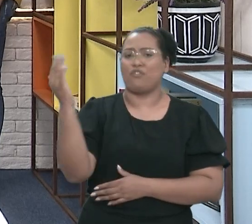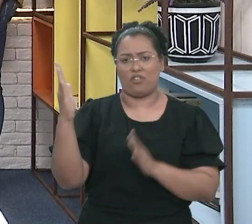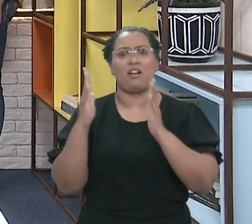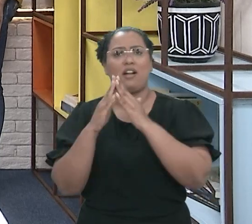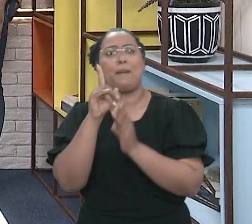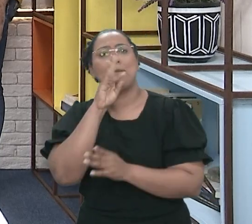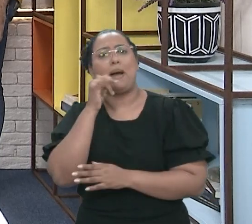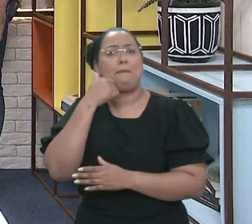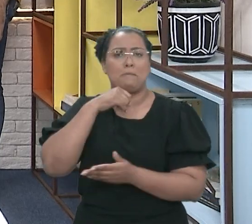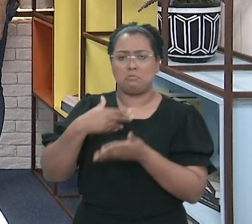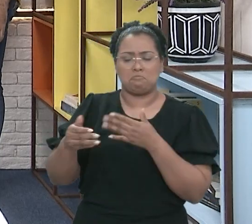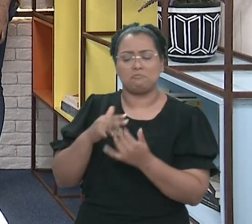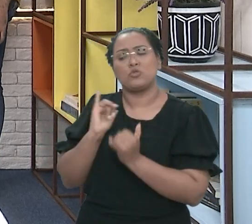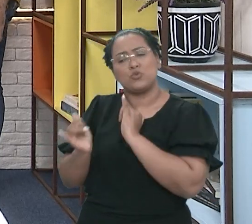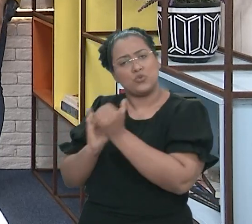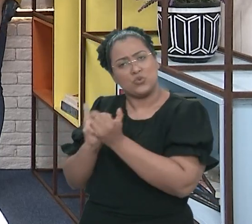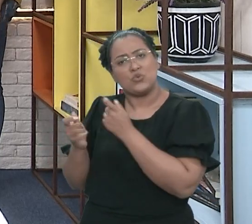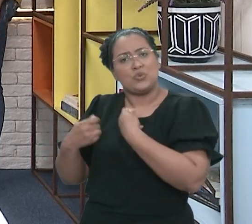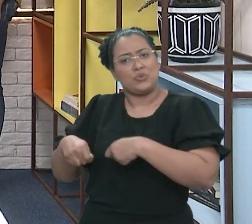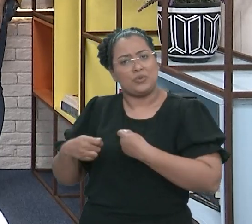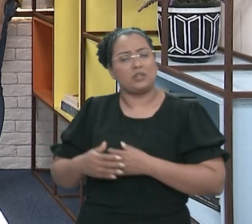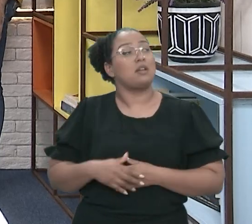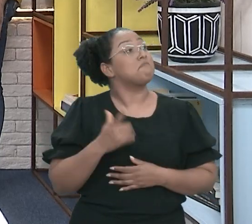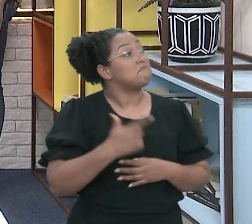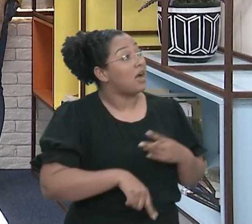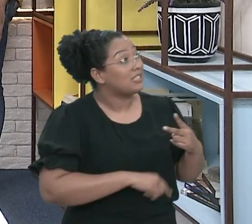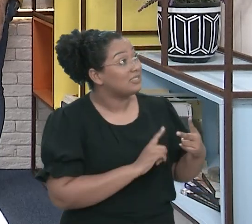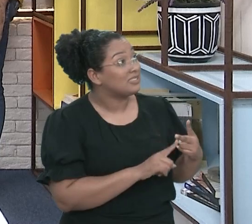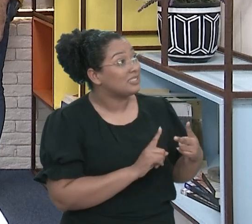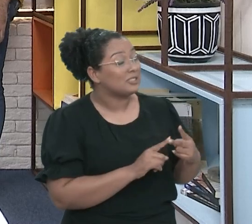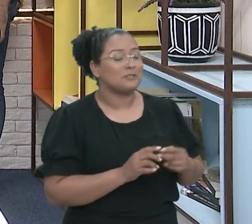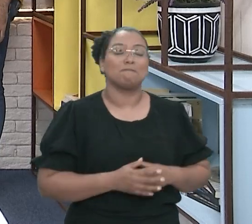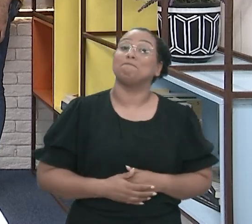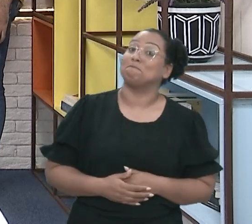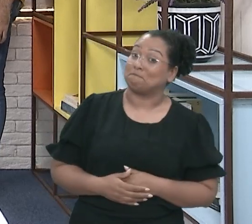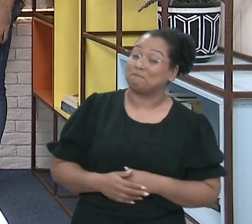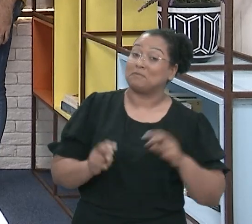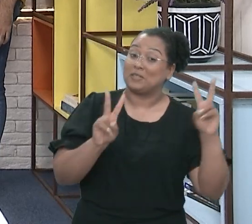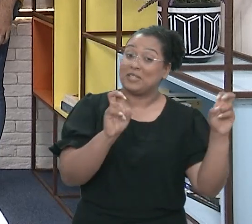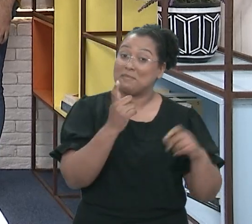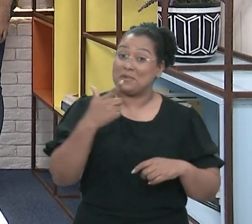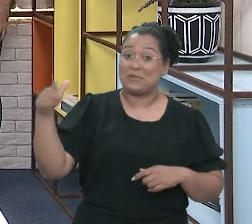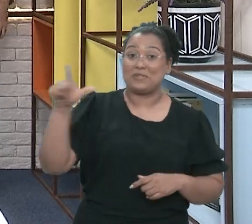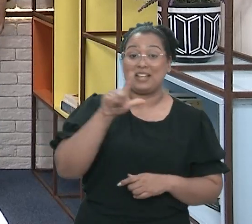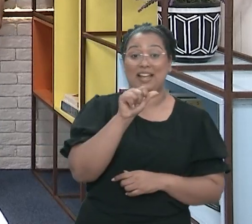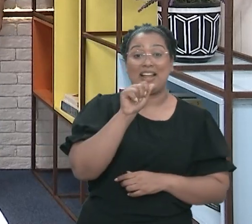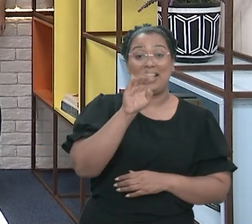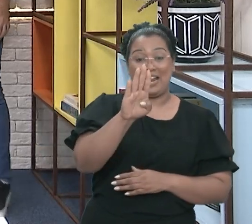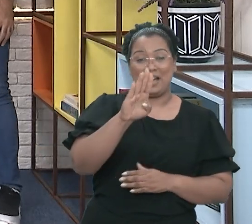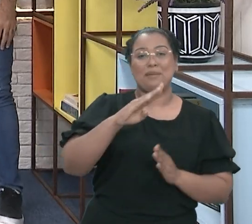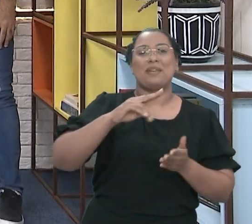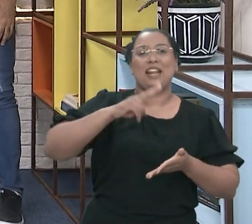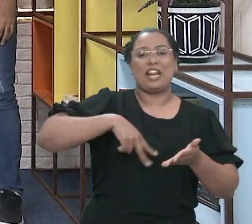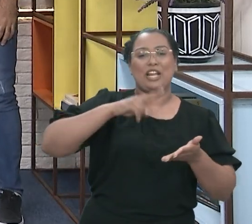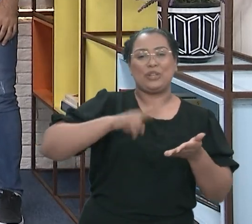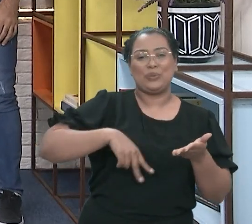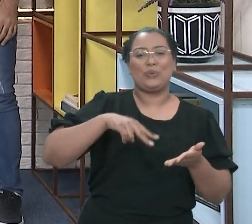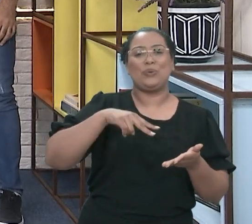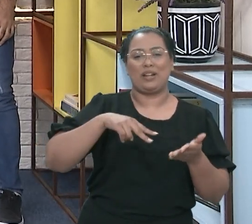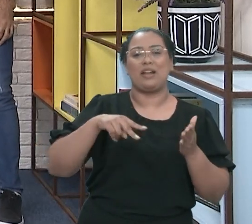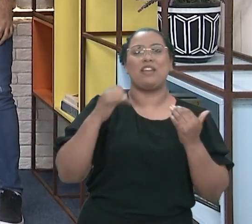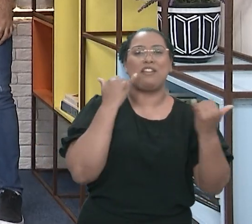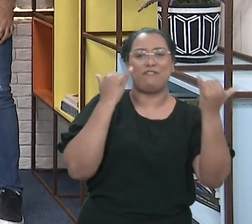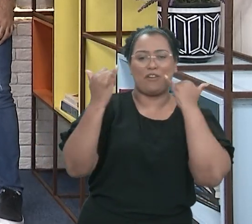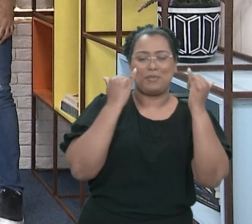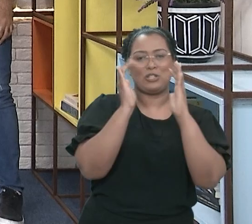casa. Exatamente. Né? O que mais que a gente tem para hoje? Bom, Cássio, mudando de assunto, o Laboratório do Livro Leitura, Literatura,